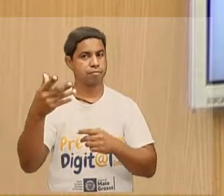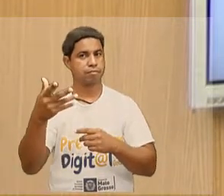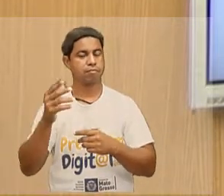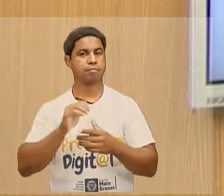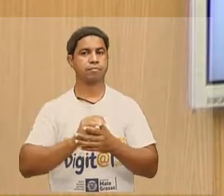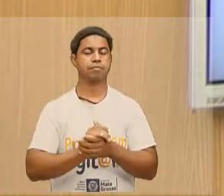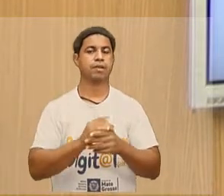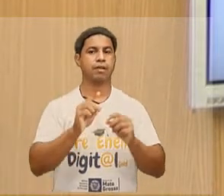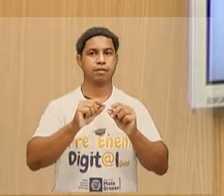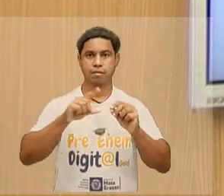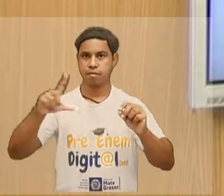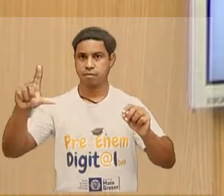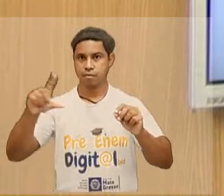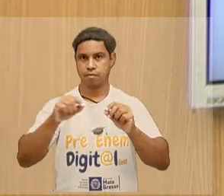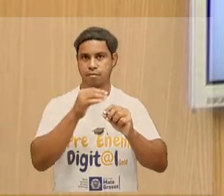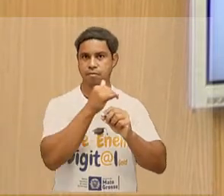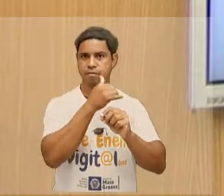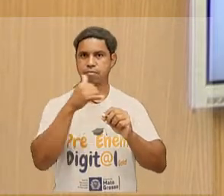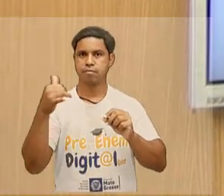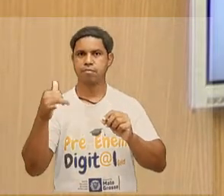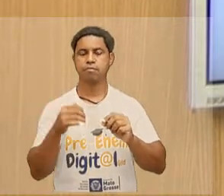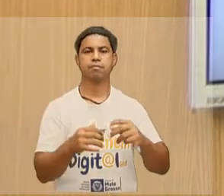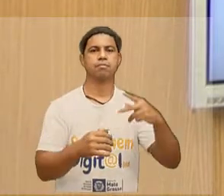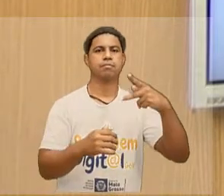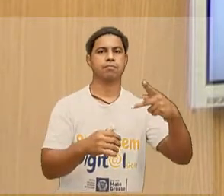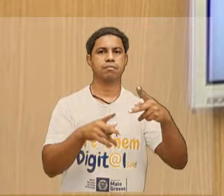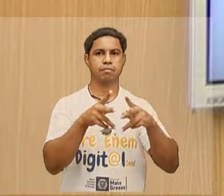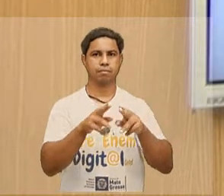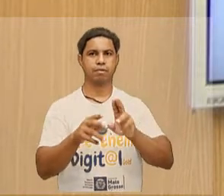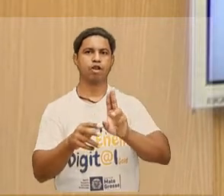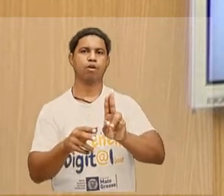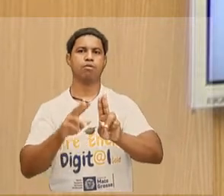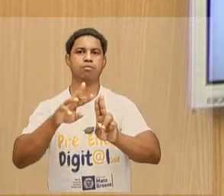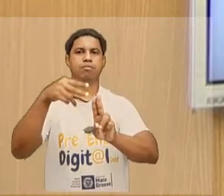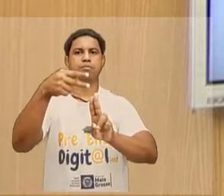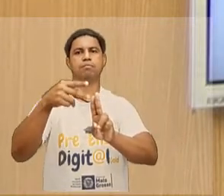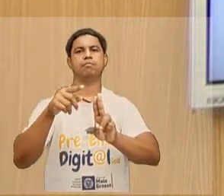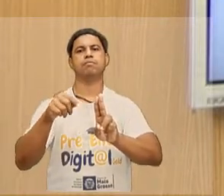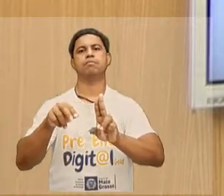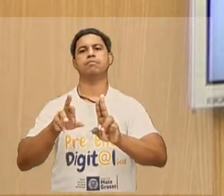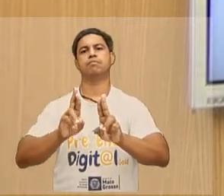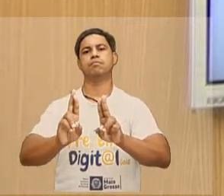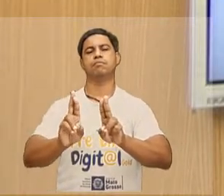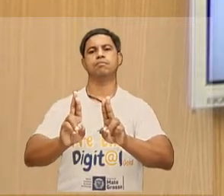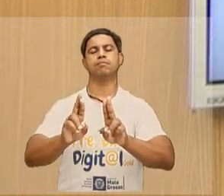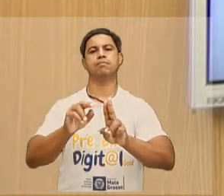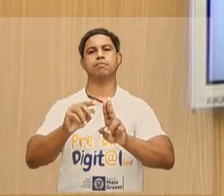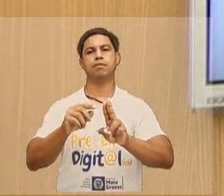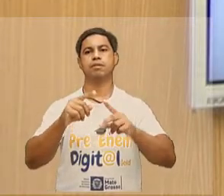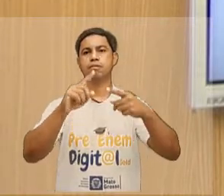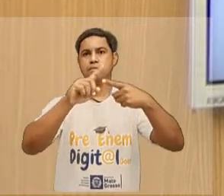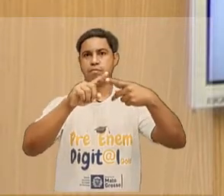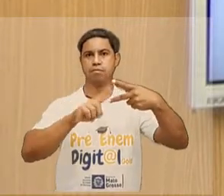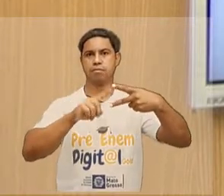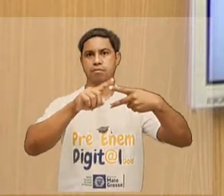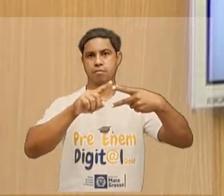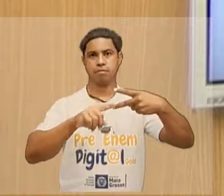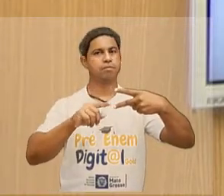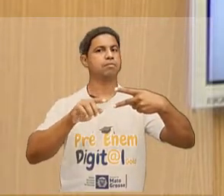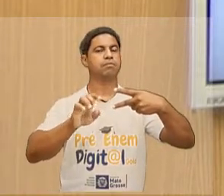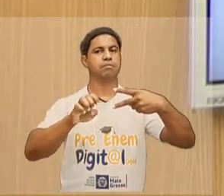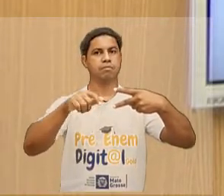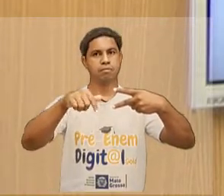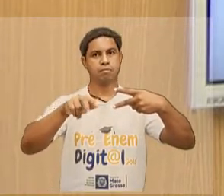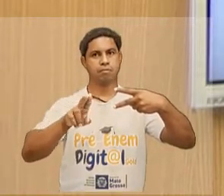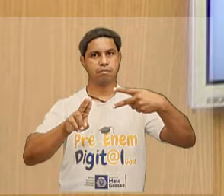intensidade de corrente elétrica. E por último, P igual a U ao quadrado sobre R. Essas 3 equações, elas são importantes. Sobretudo